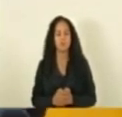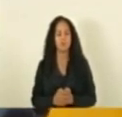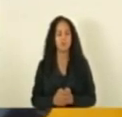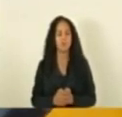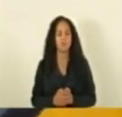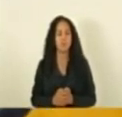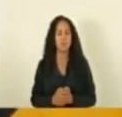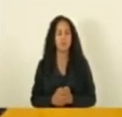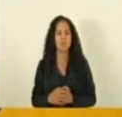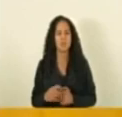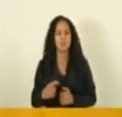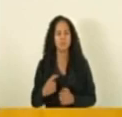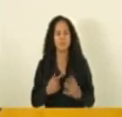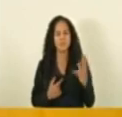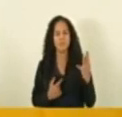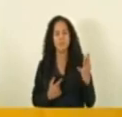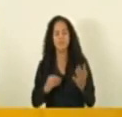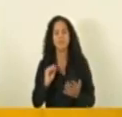Tem quatro, falta um.